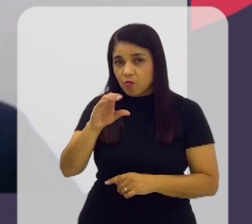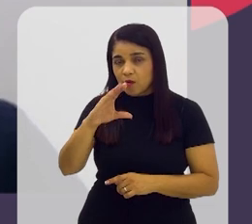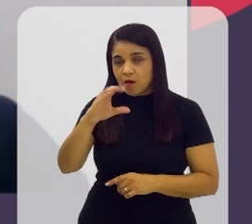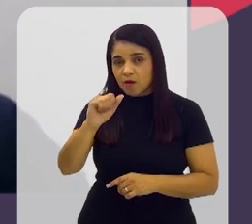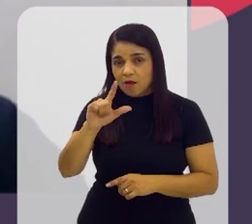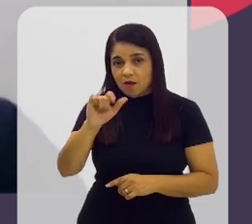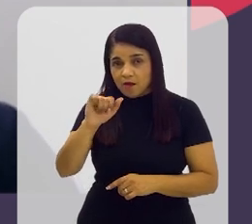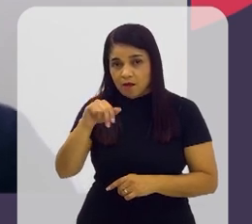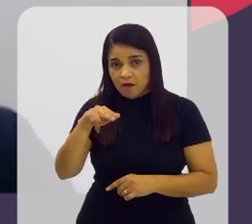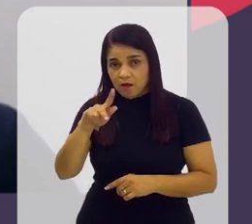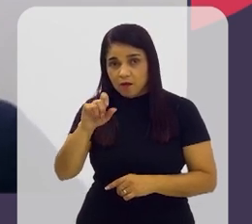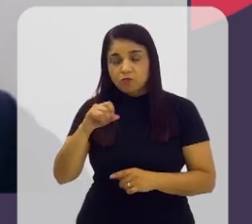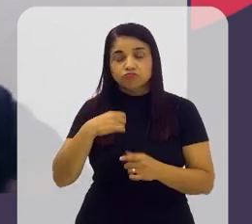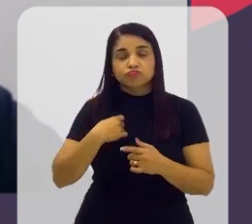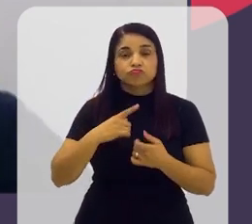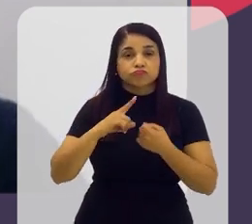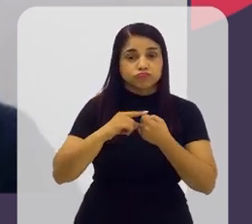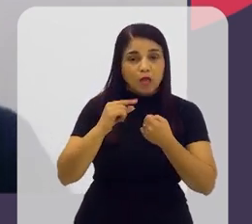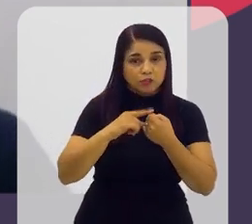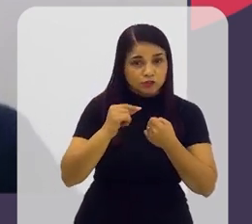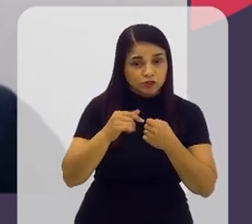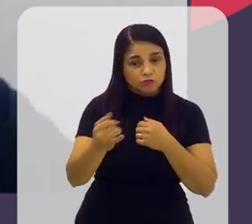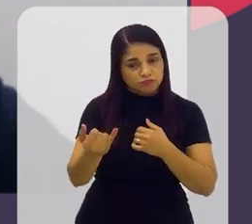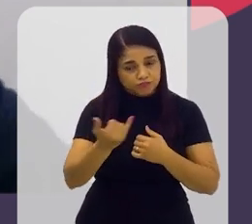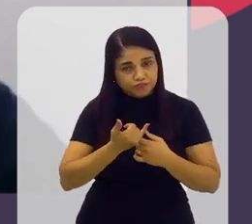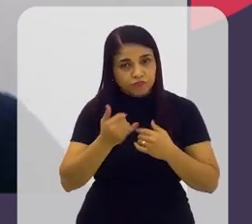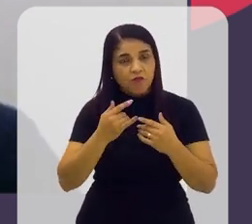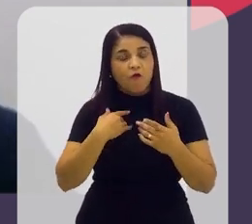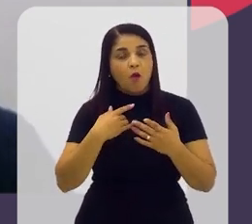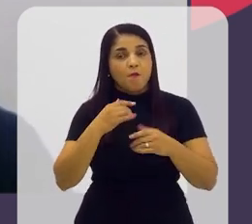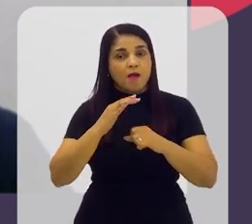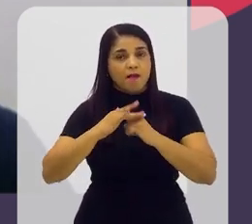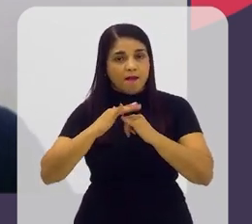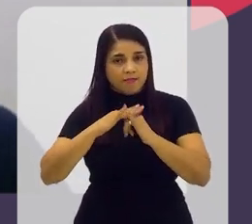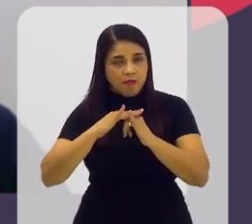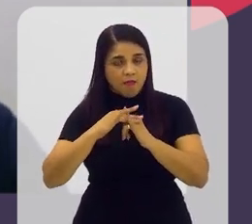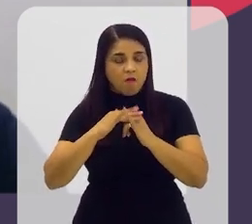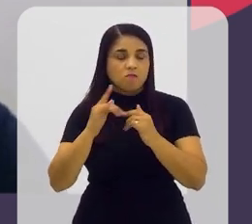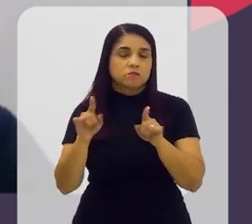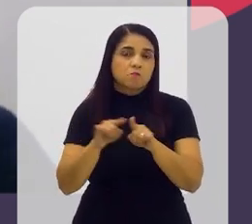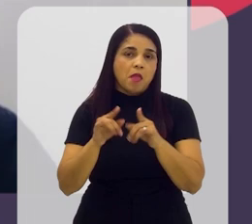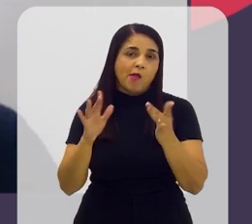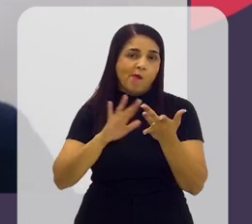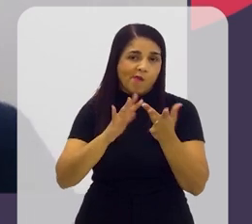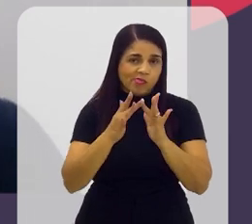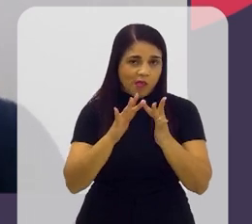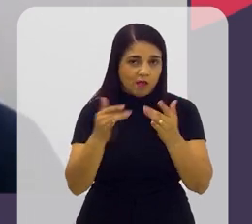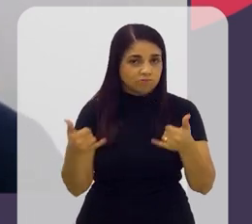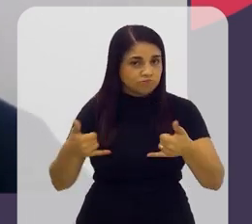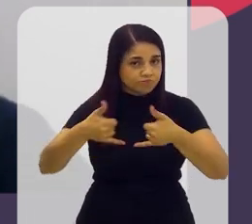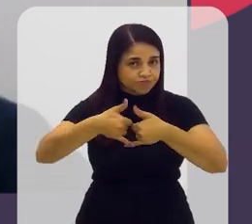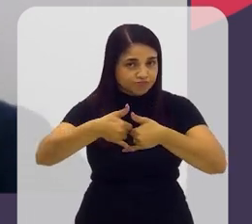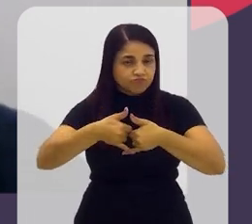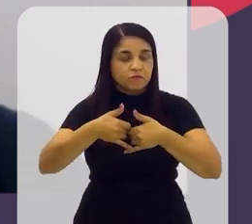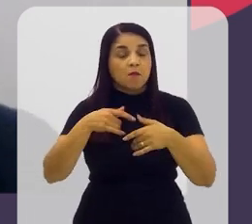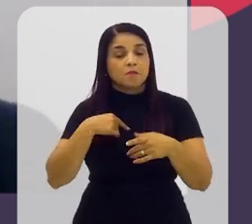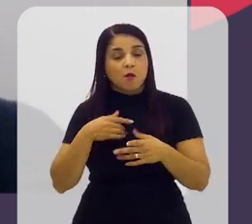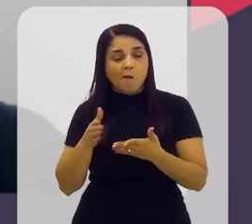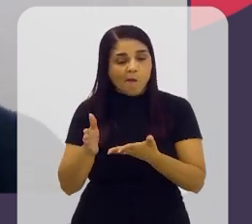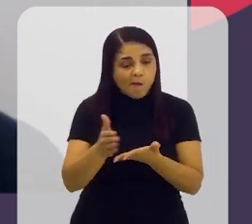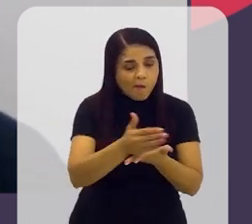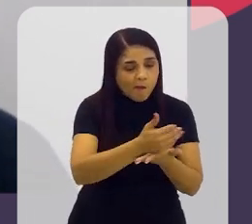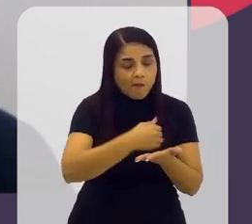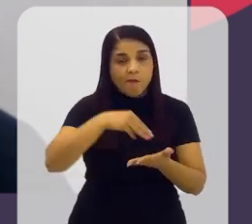pesquisadores, nosso contato está disponível no artigo e em todos os canais que a gente tem divulgado, para que a gente continue fazendo